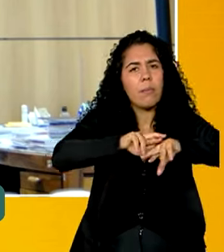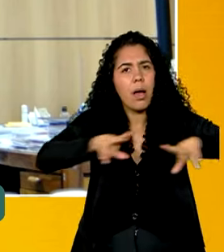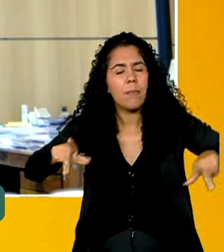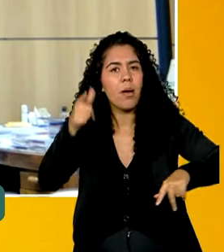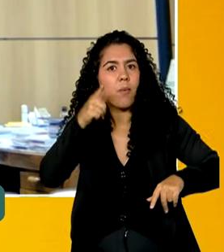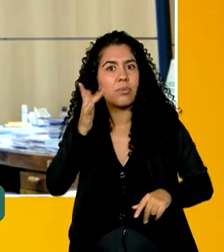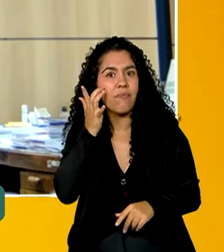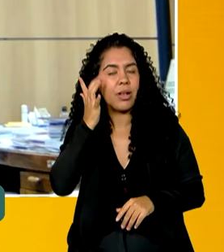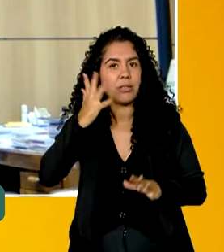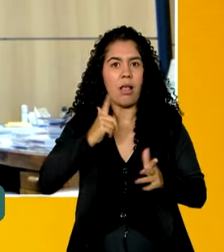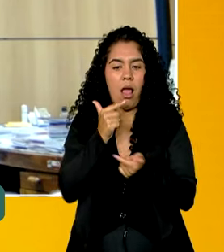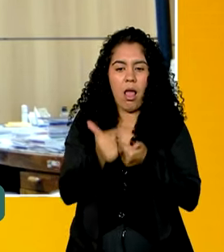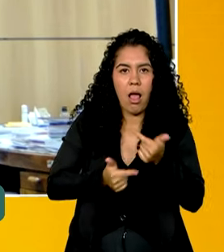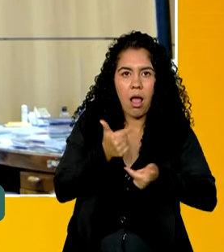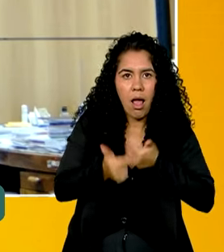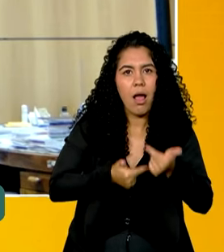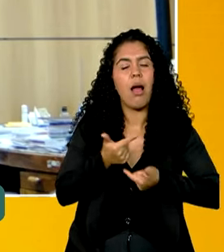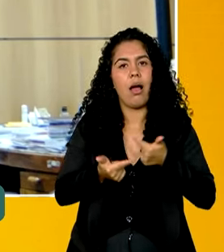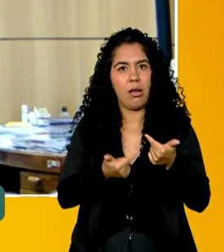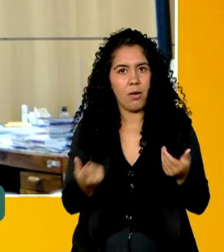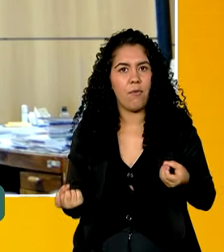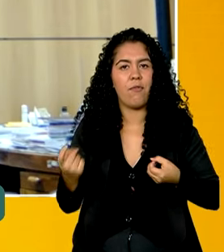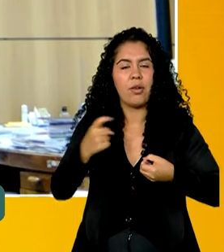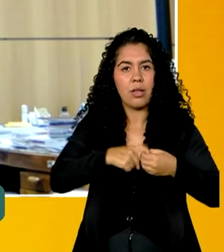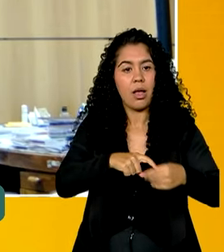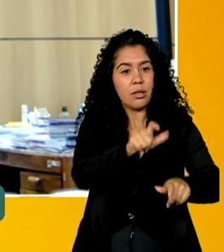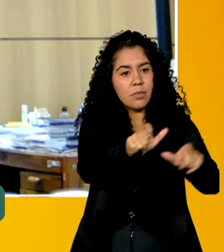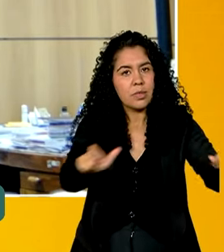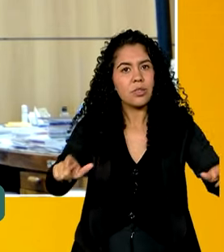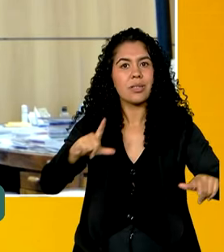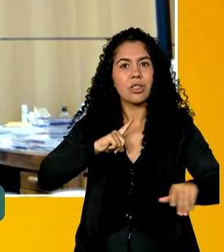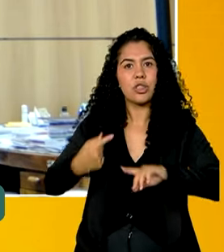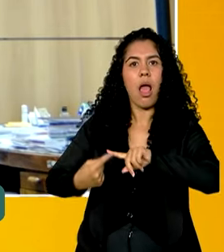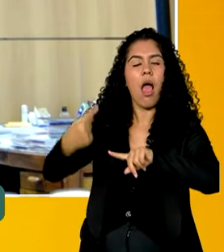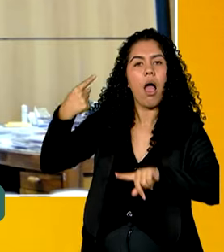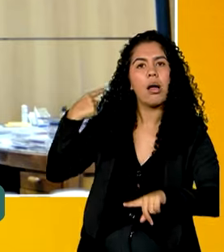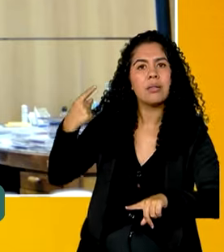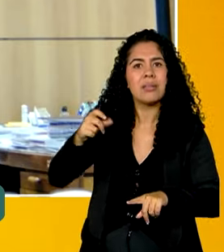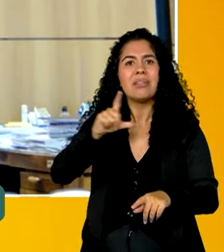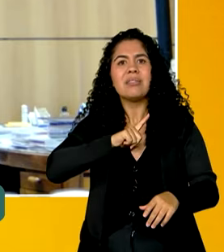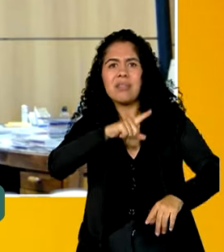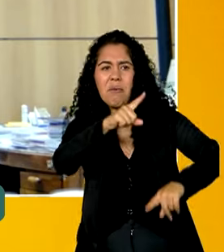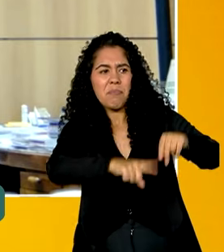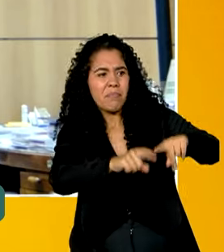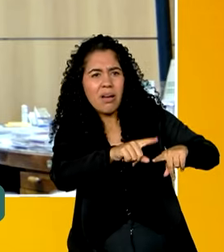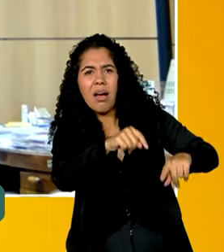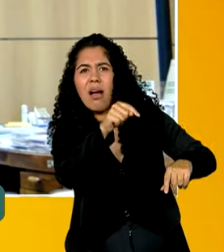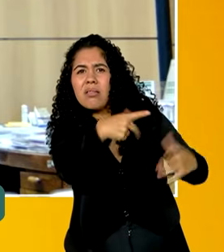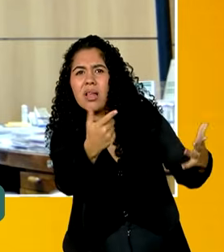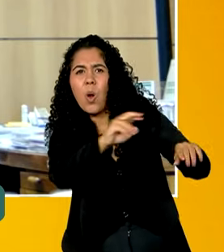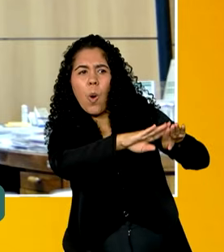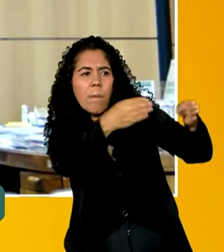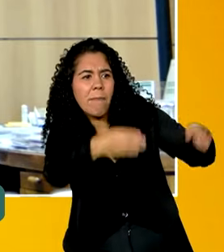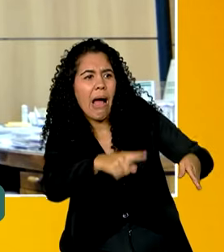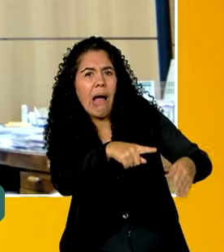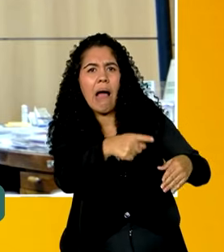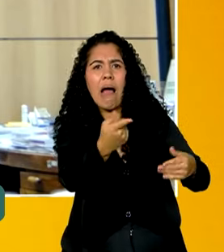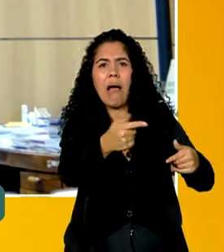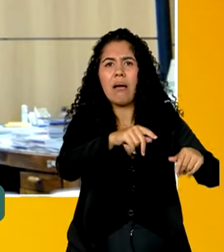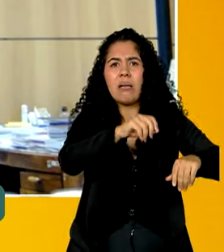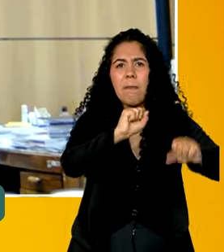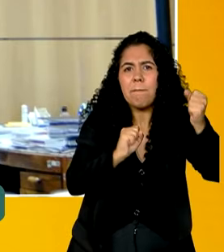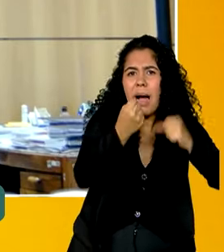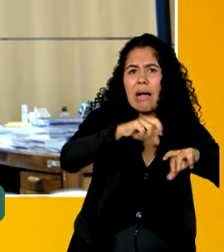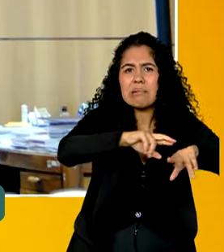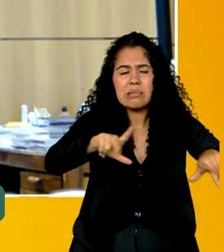facilitar todo o trabalho que esses cooperados tinham, se tinha algum equipamento já defasado, como adquirir equipamentos agora